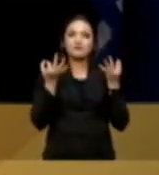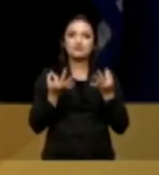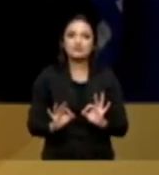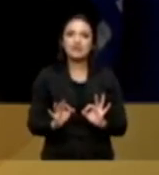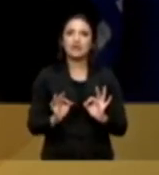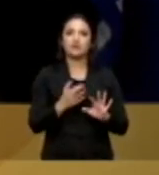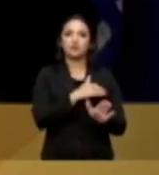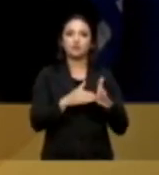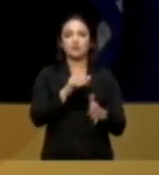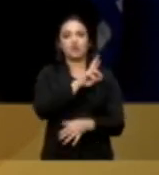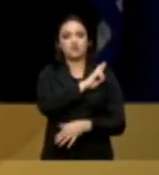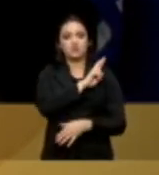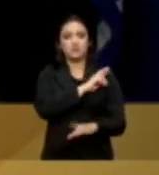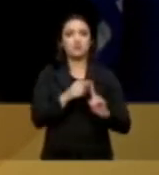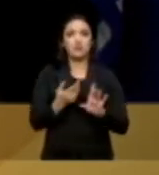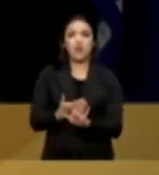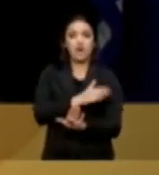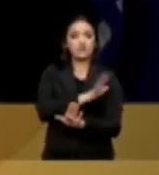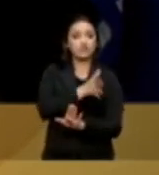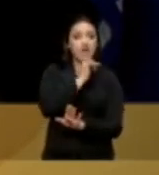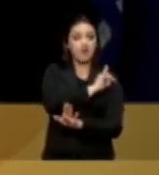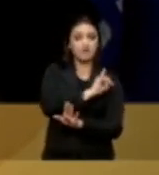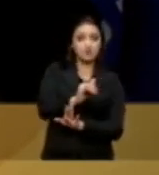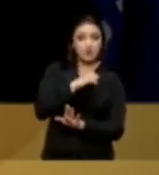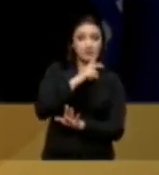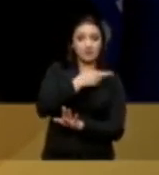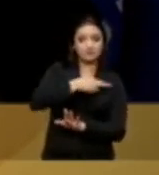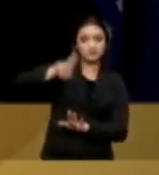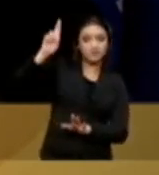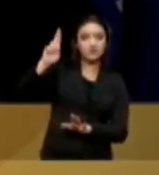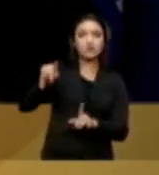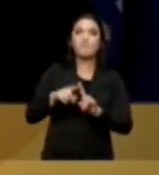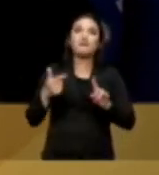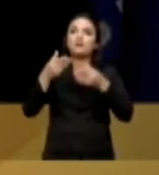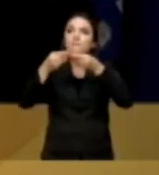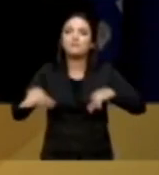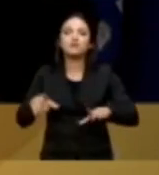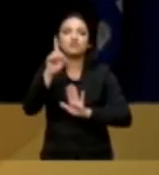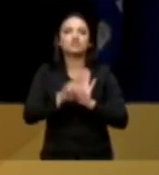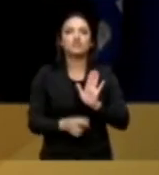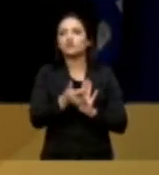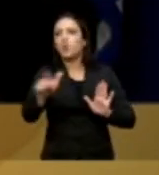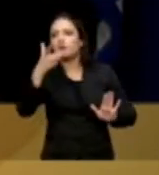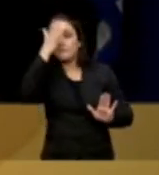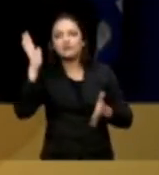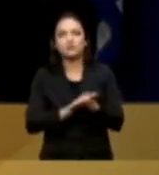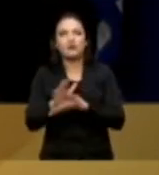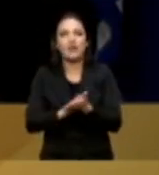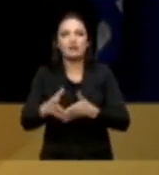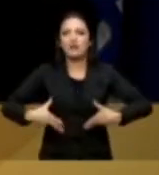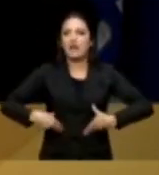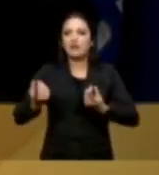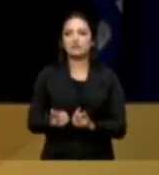prévia e fundamentada de objeção da consciência por motivos religiosos, sem que isso prejudique o direito de terceiro, nem ponha ônus para o administrador.